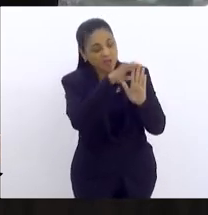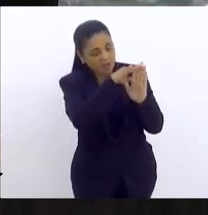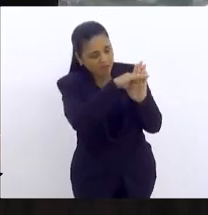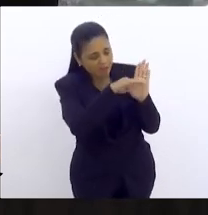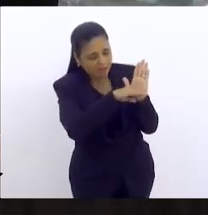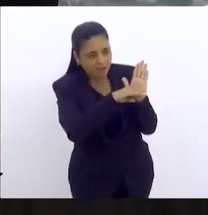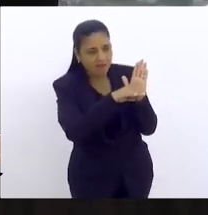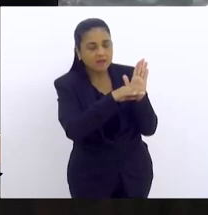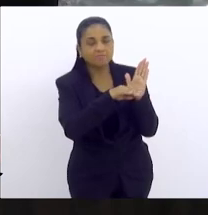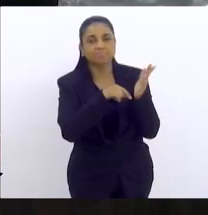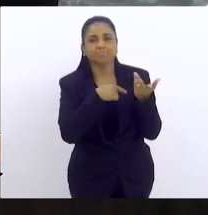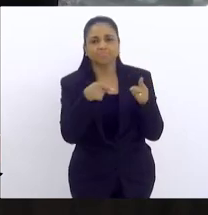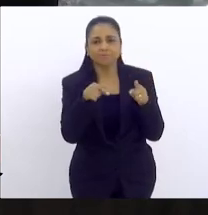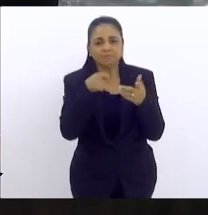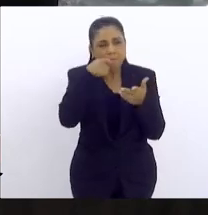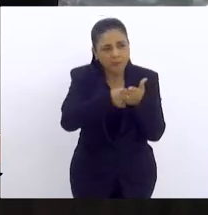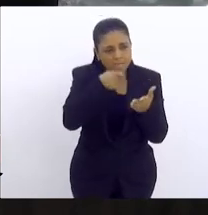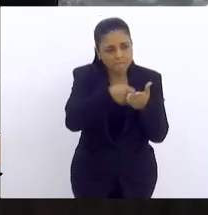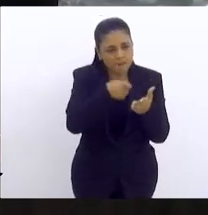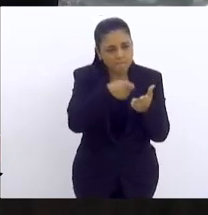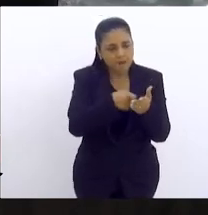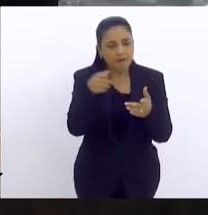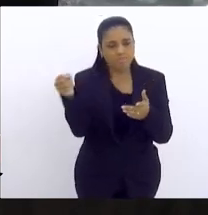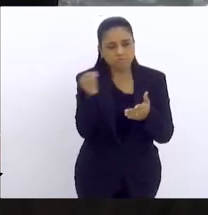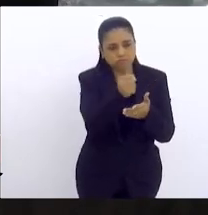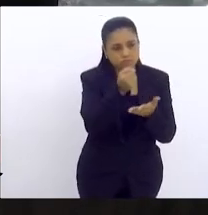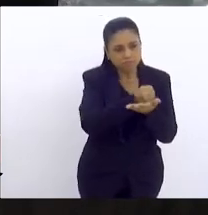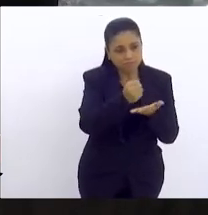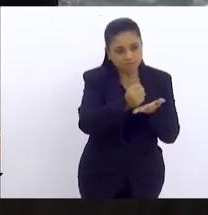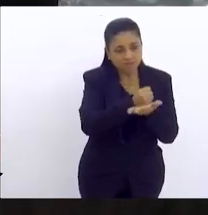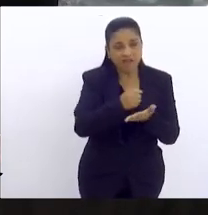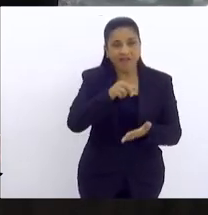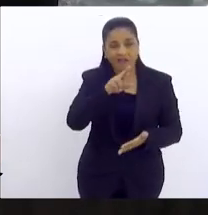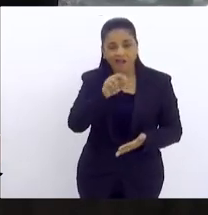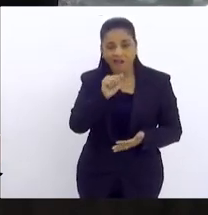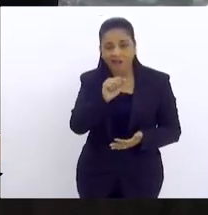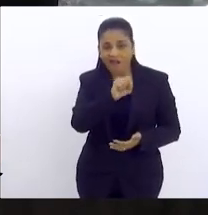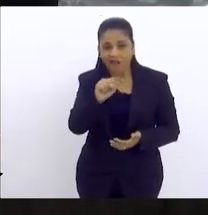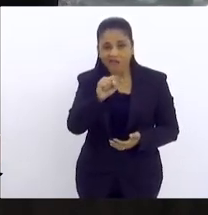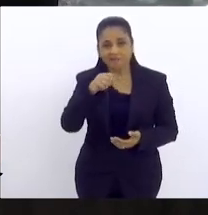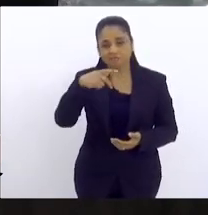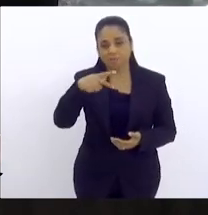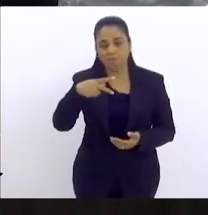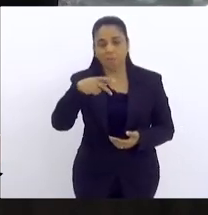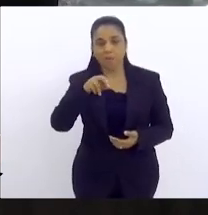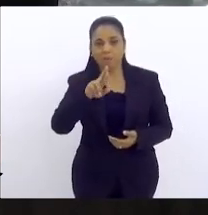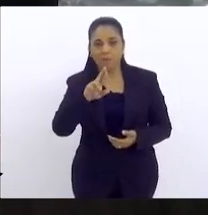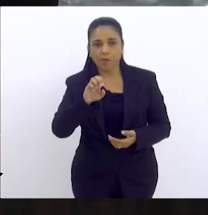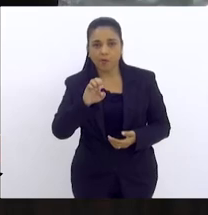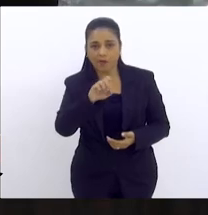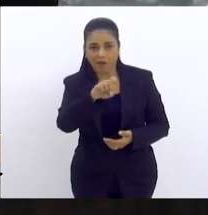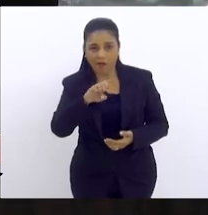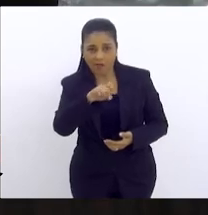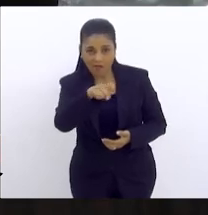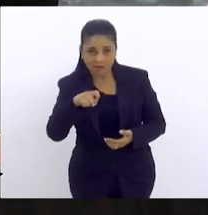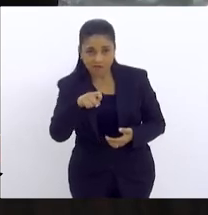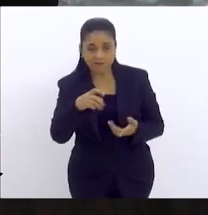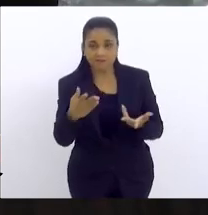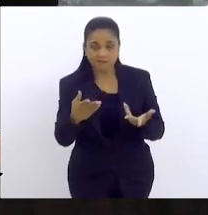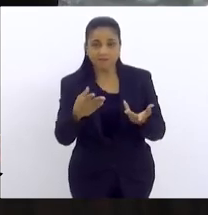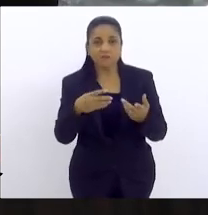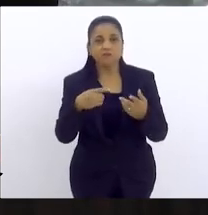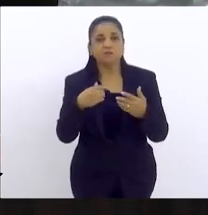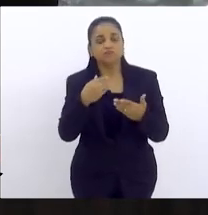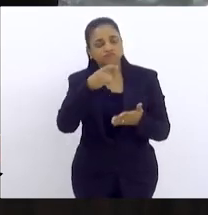forte Porque hoje o efetivo aumentou muito com raiva e contra o eixo Então tem que se fazer um estudo já pedir eu